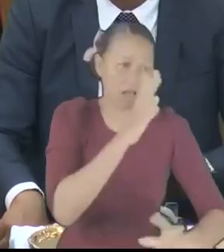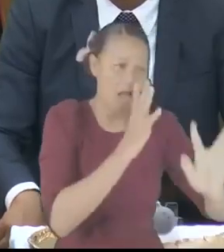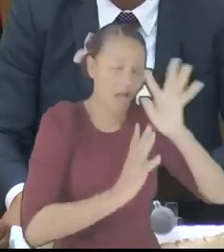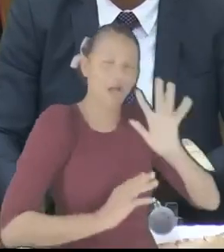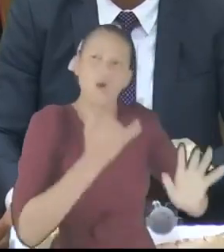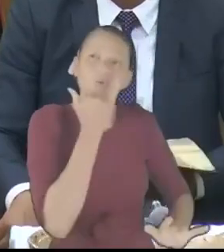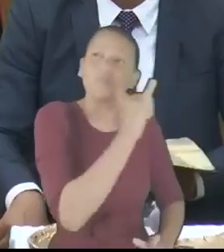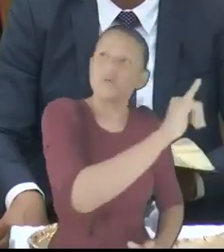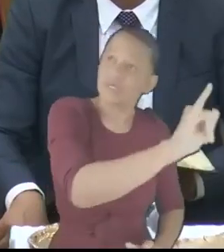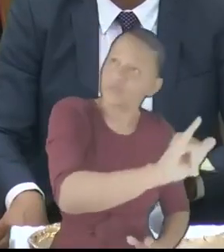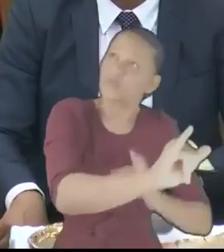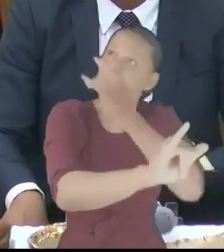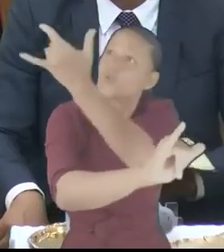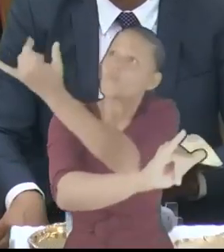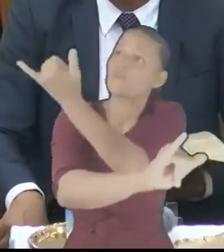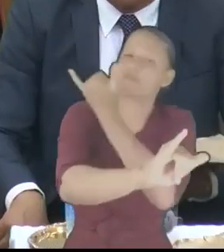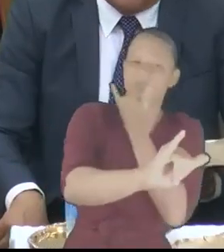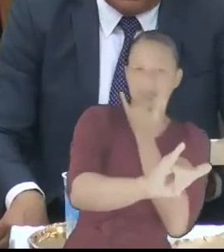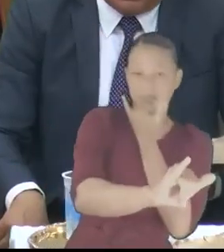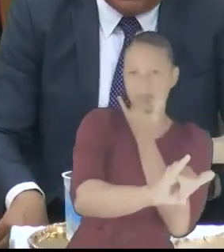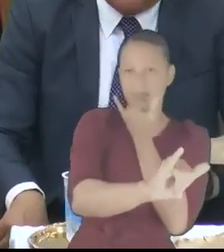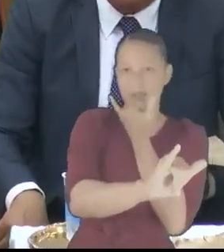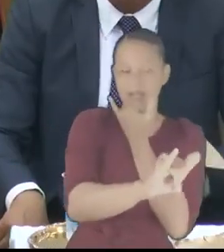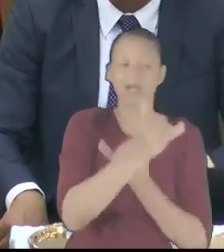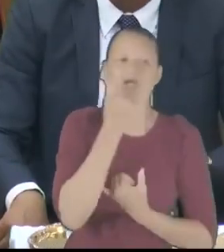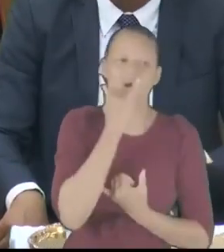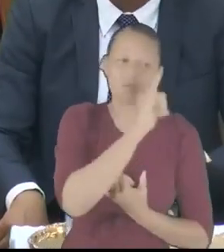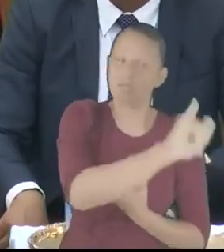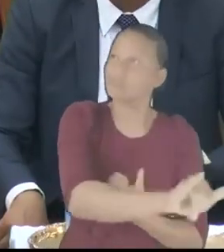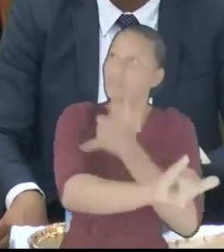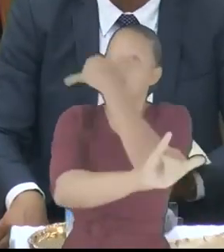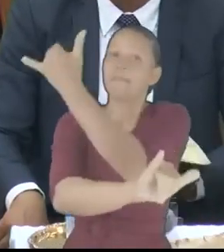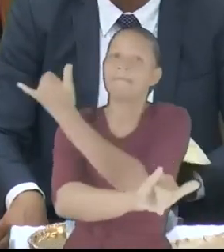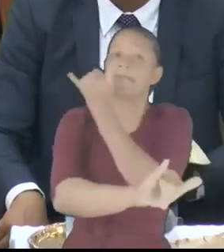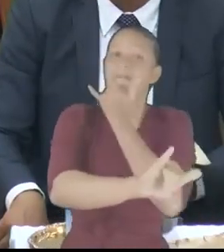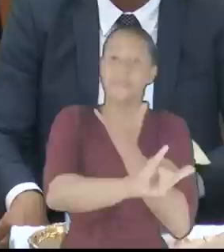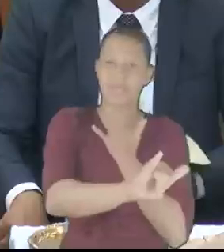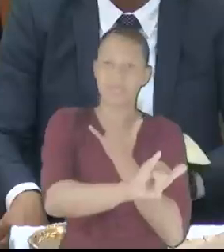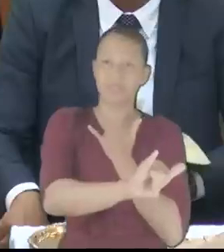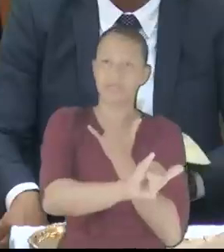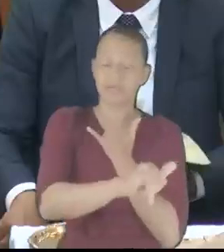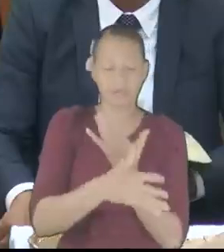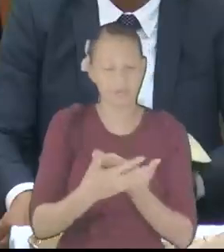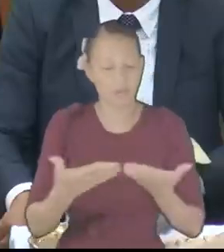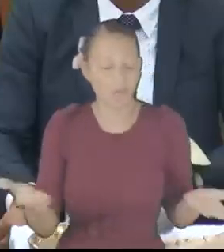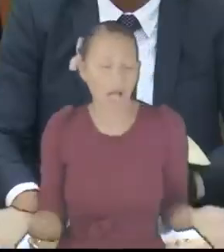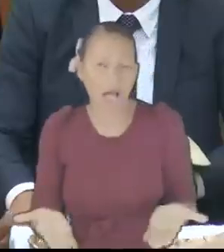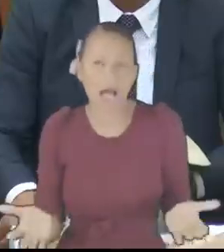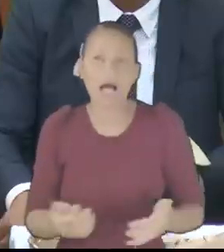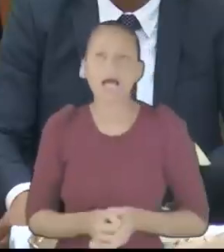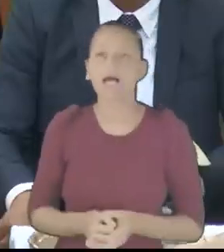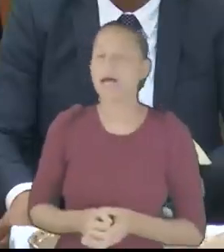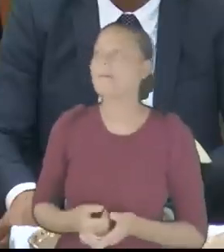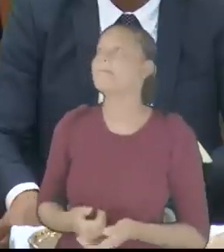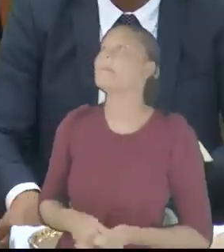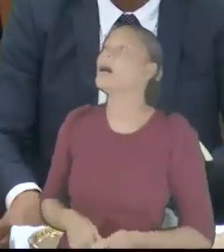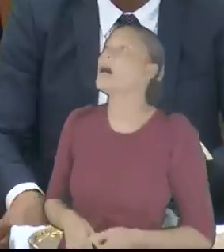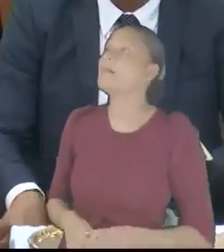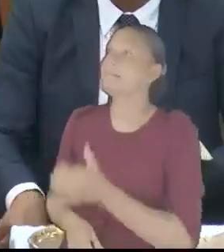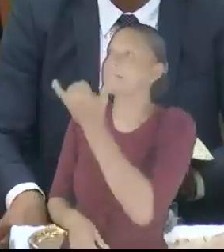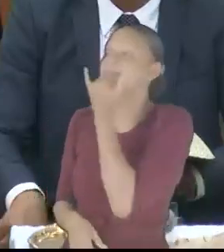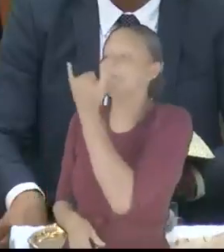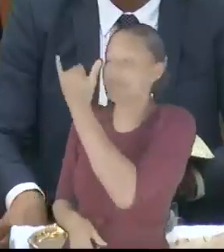meus irmãos? Aos nossos devedores. Nos Pai Nosso moderno diz assim: perdoa